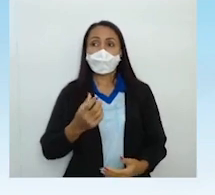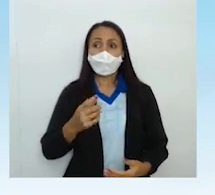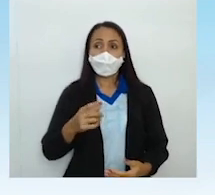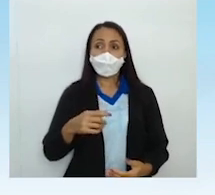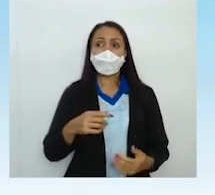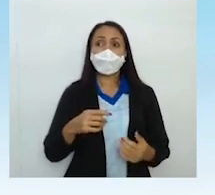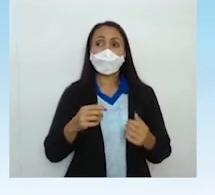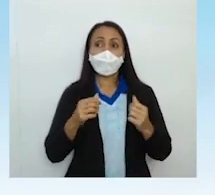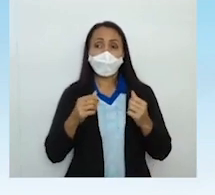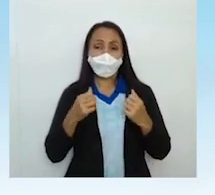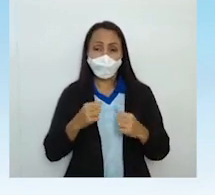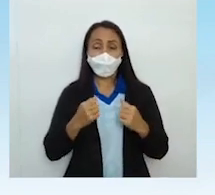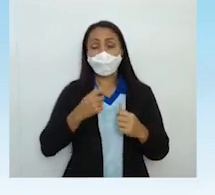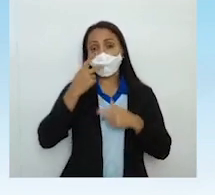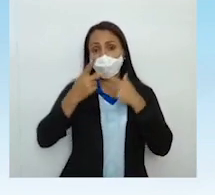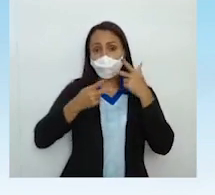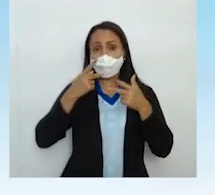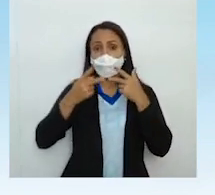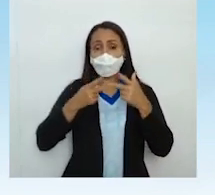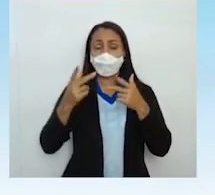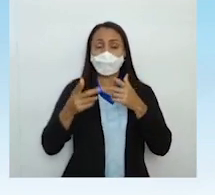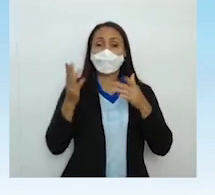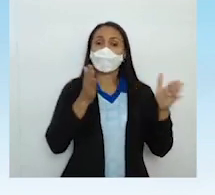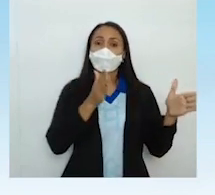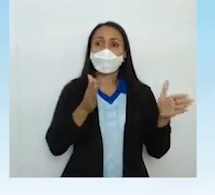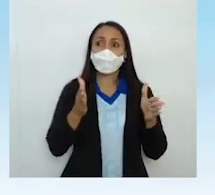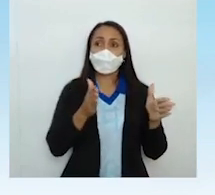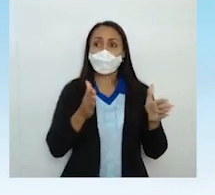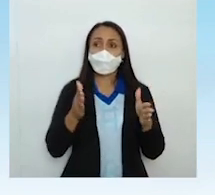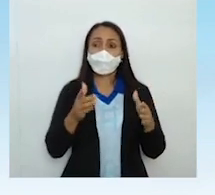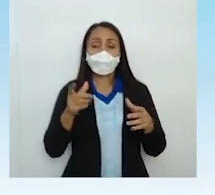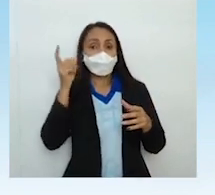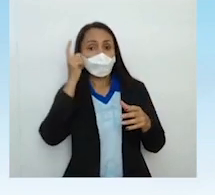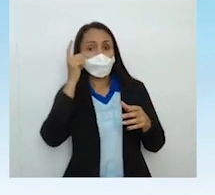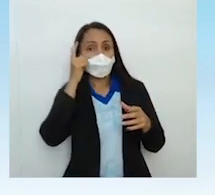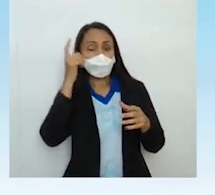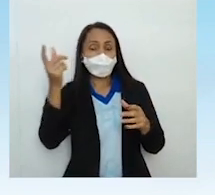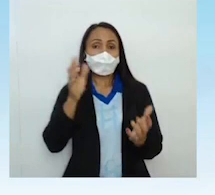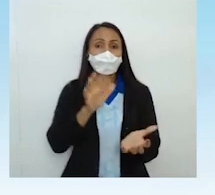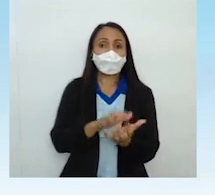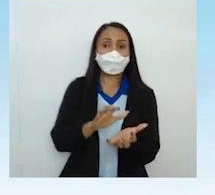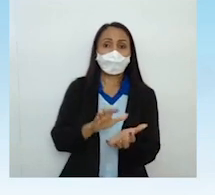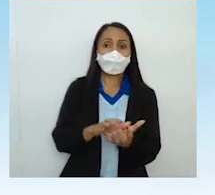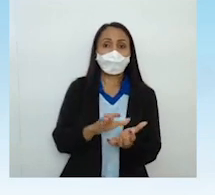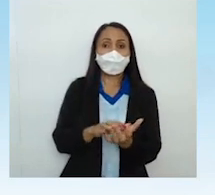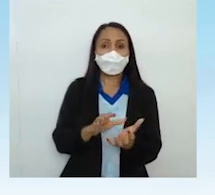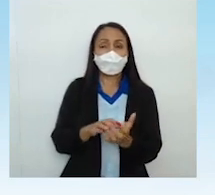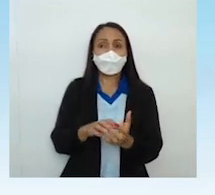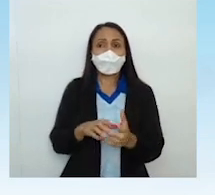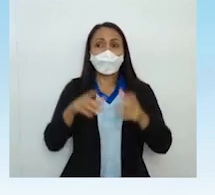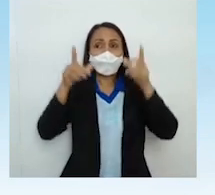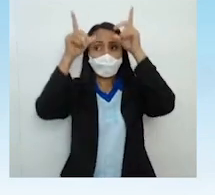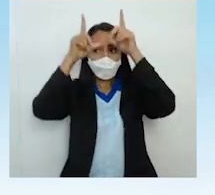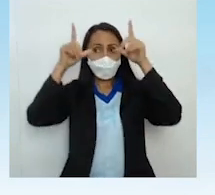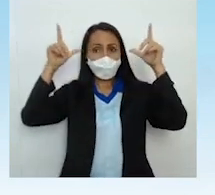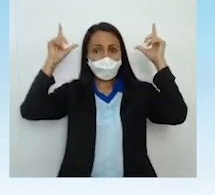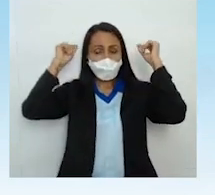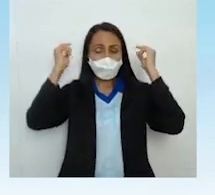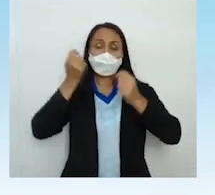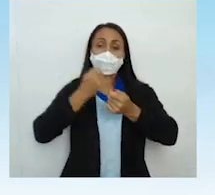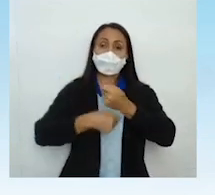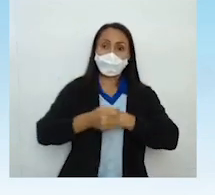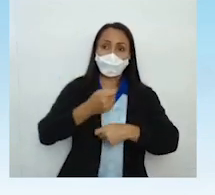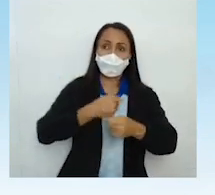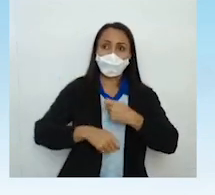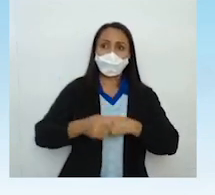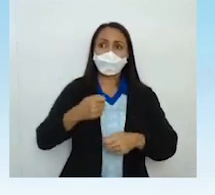análise crítica, né, da situação e tal, dos interesses pernambucanos e holandeses, econômicos também, né, dos interesses de cada